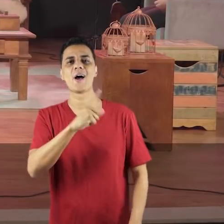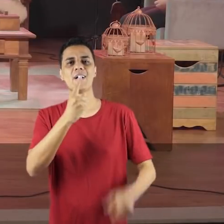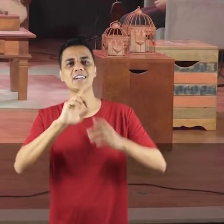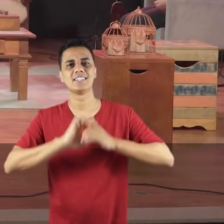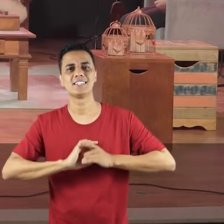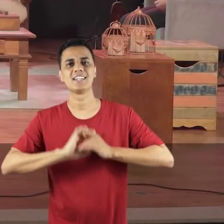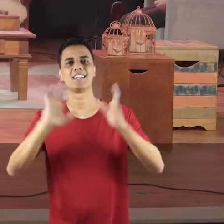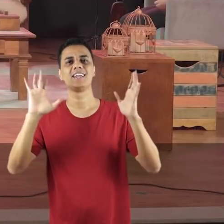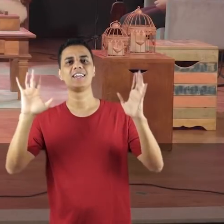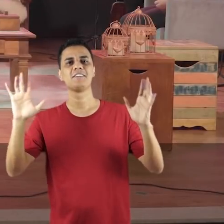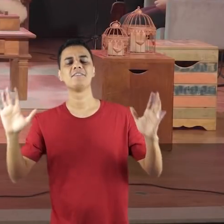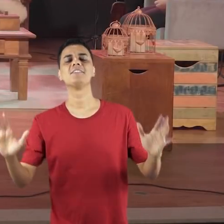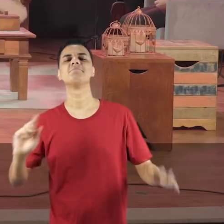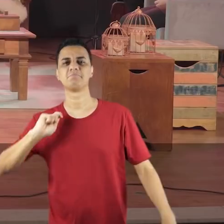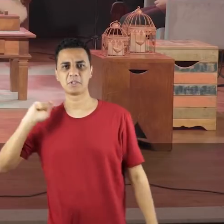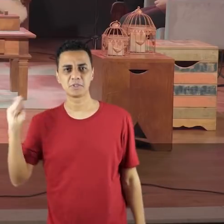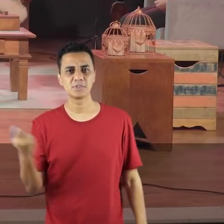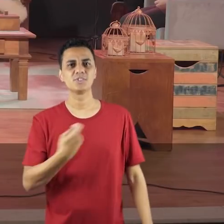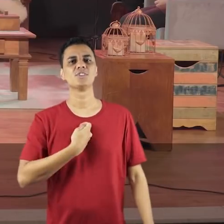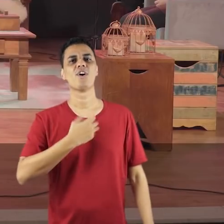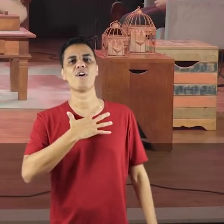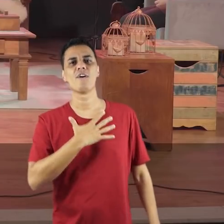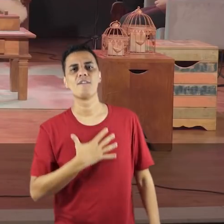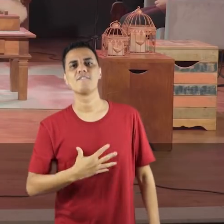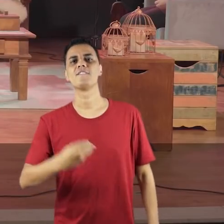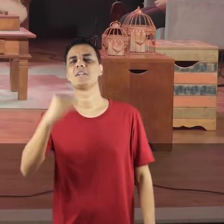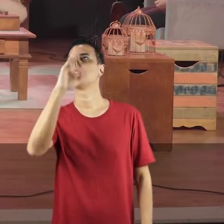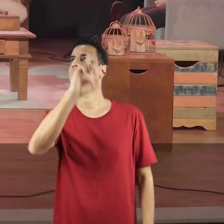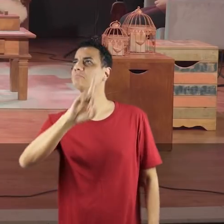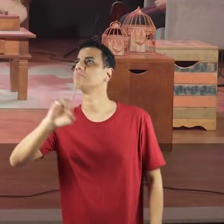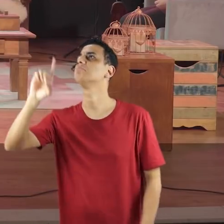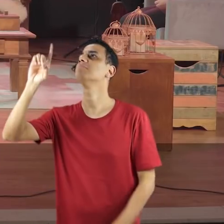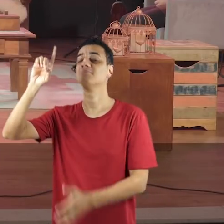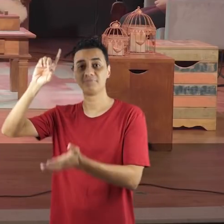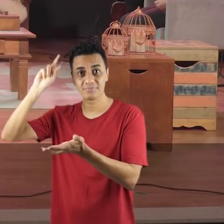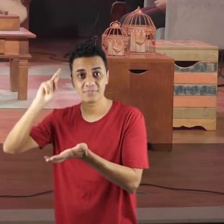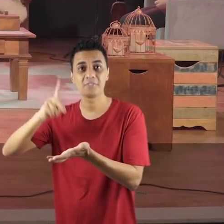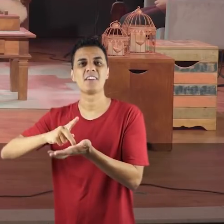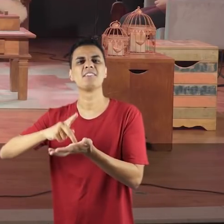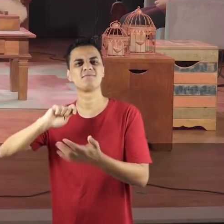liberdade, livre enfim será, sou filho.